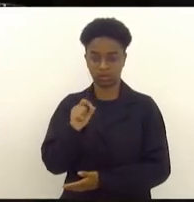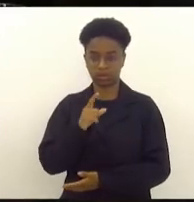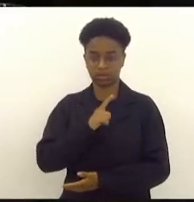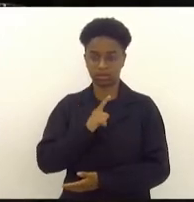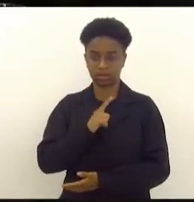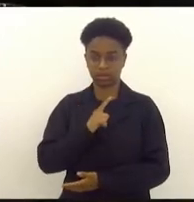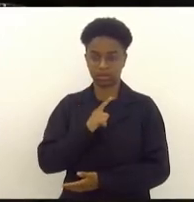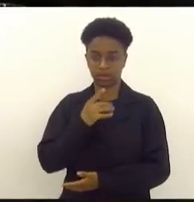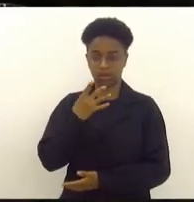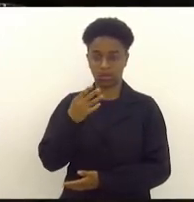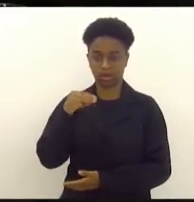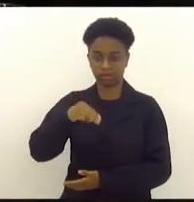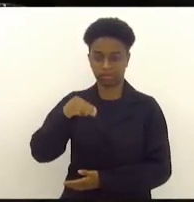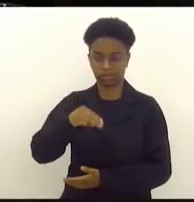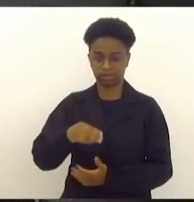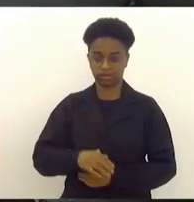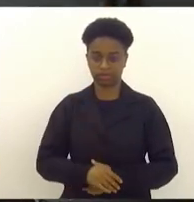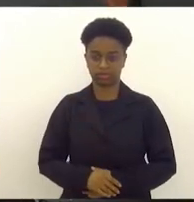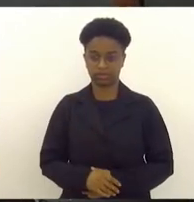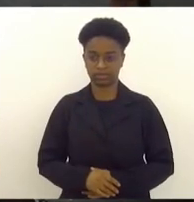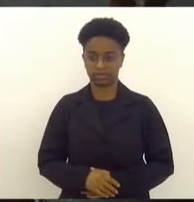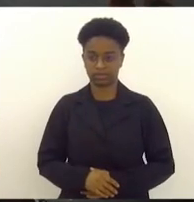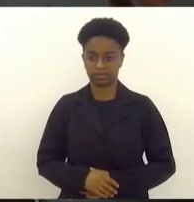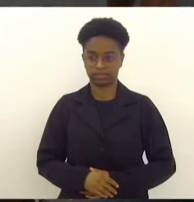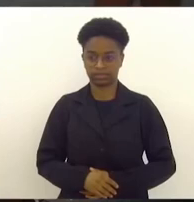de 4 minutos